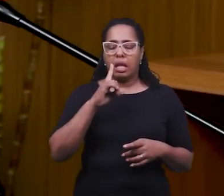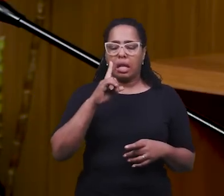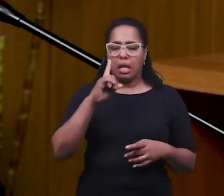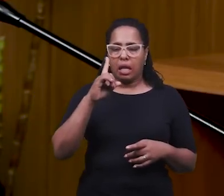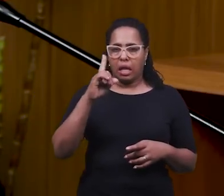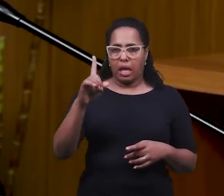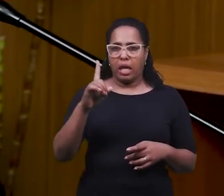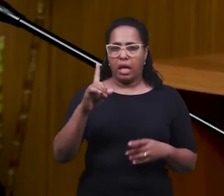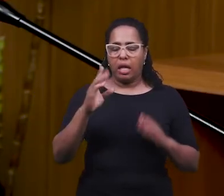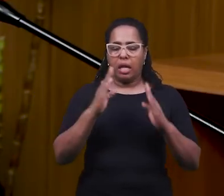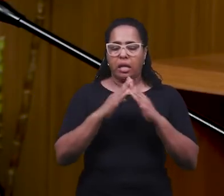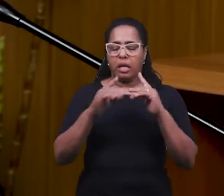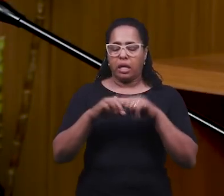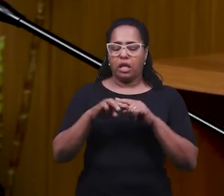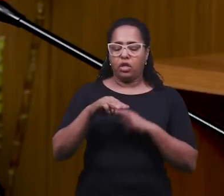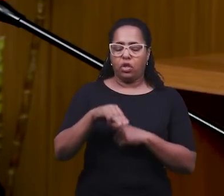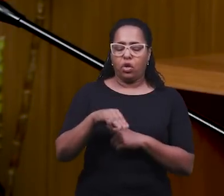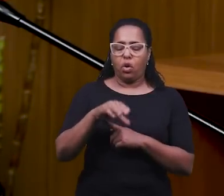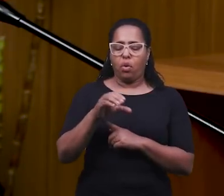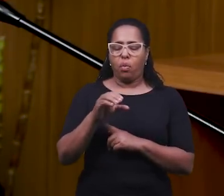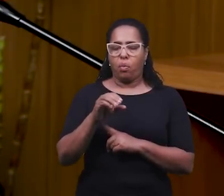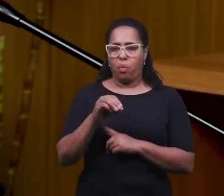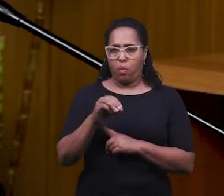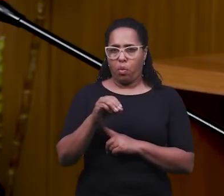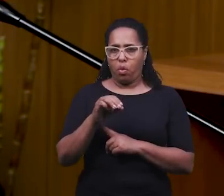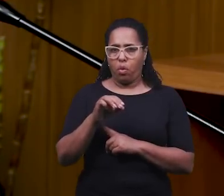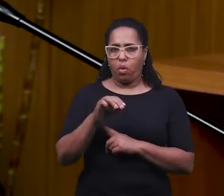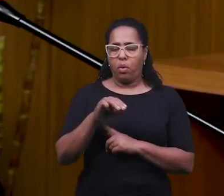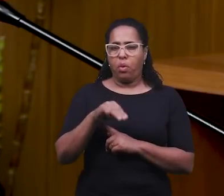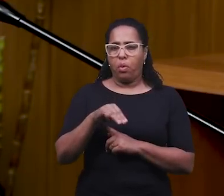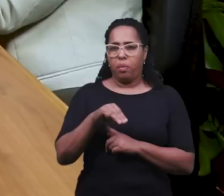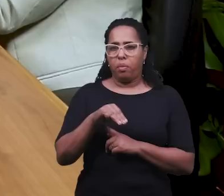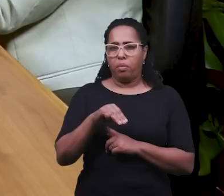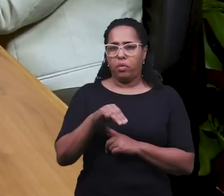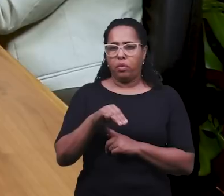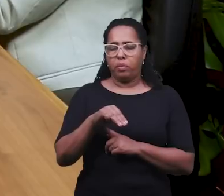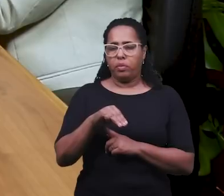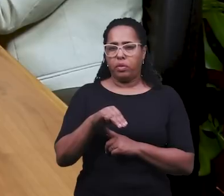primeiro em Moby Dick, tá?